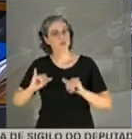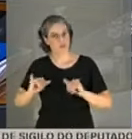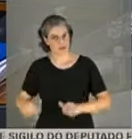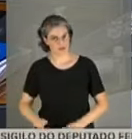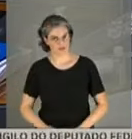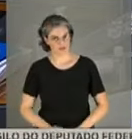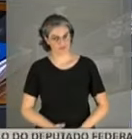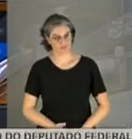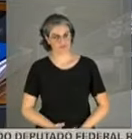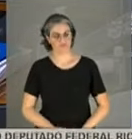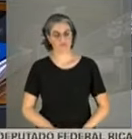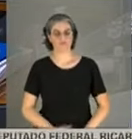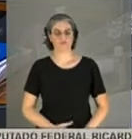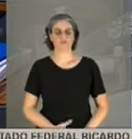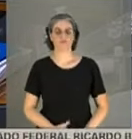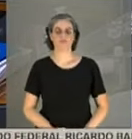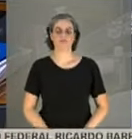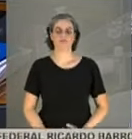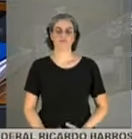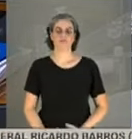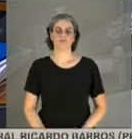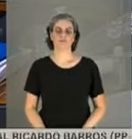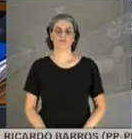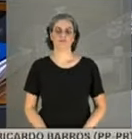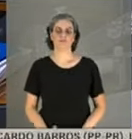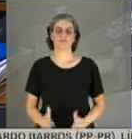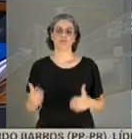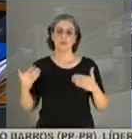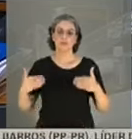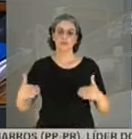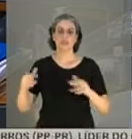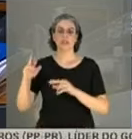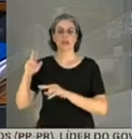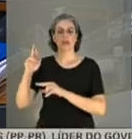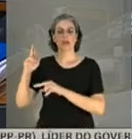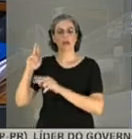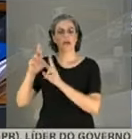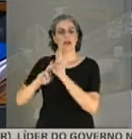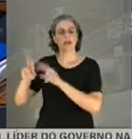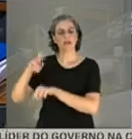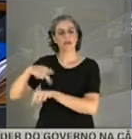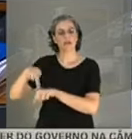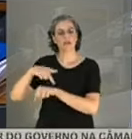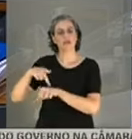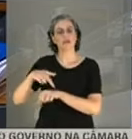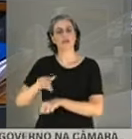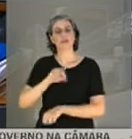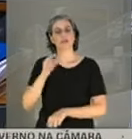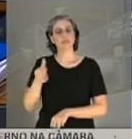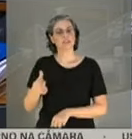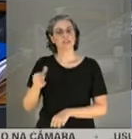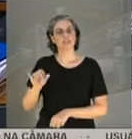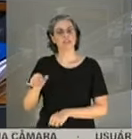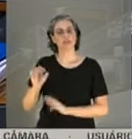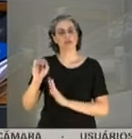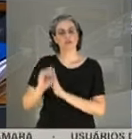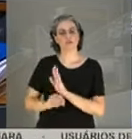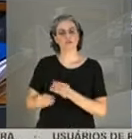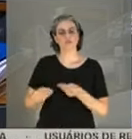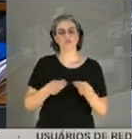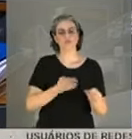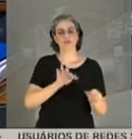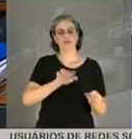permita descrever para o senhor. O Ministério das Relações Exteriores encaminha em 6 de janeiro ofício a Flávio Werneck, do Ministério